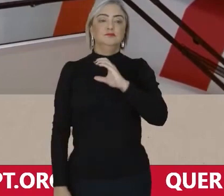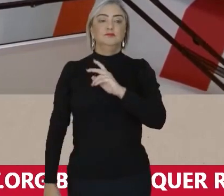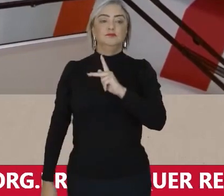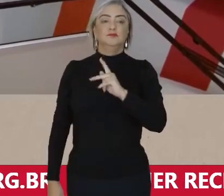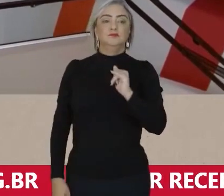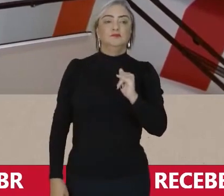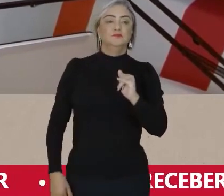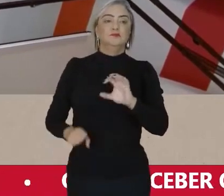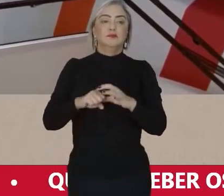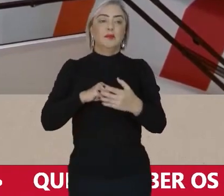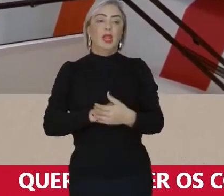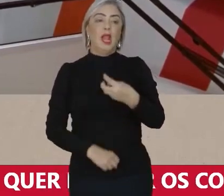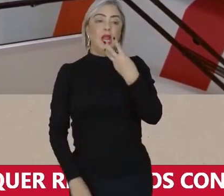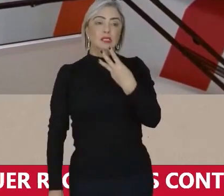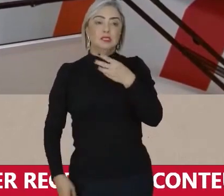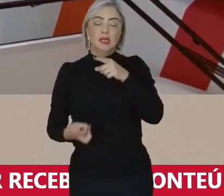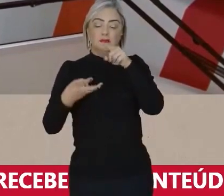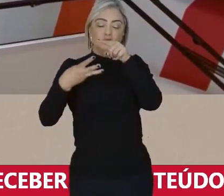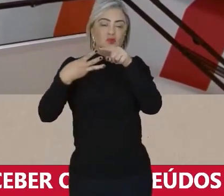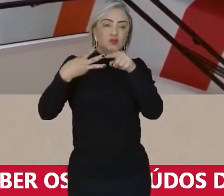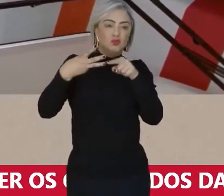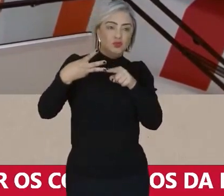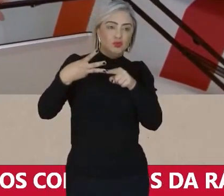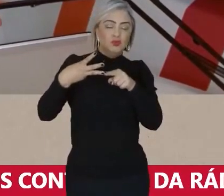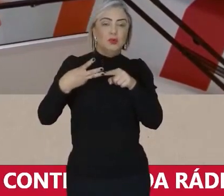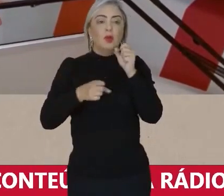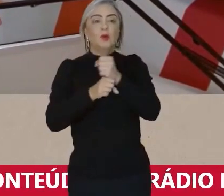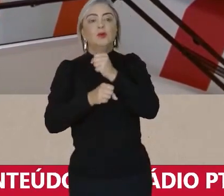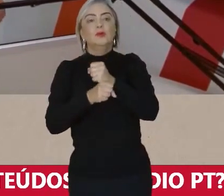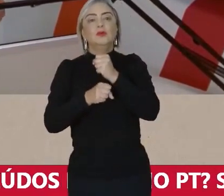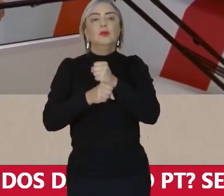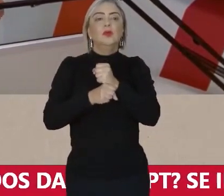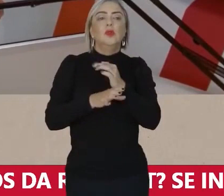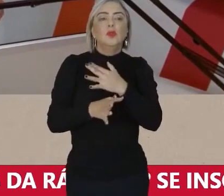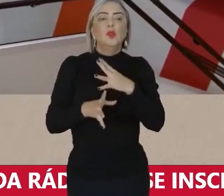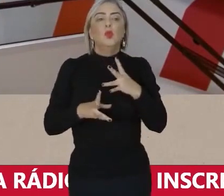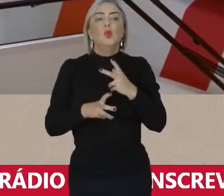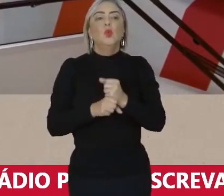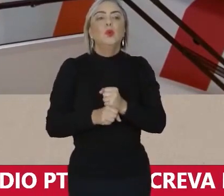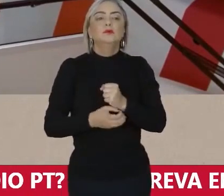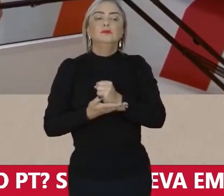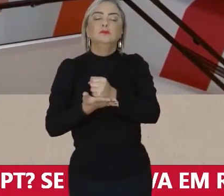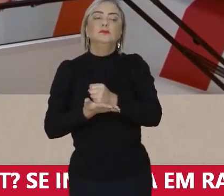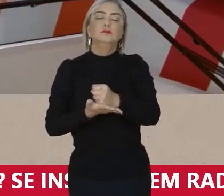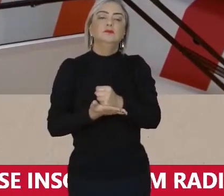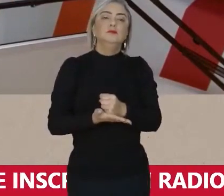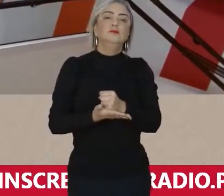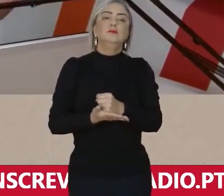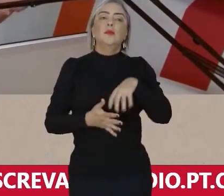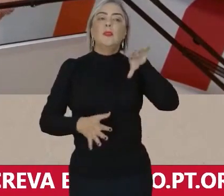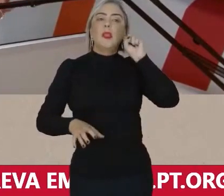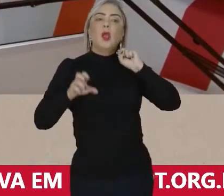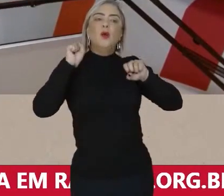da Covid, nesses 3 eixos. Vocês tiveram, para construir todas essas contribuições, foram